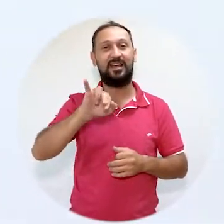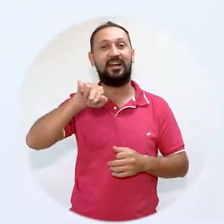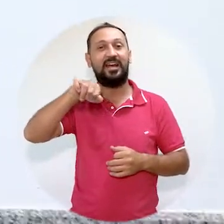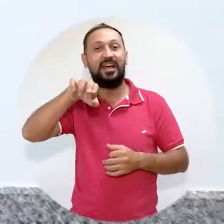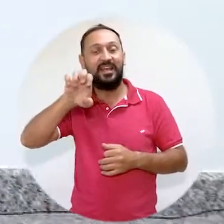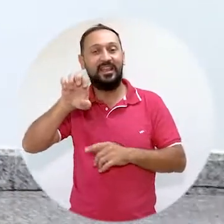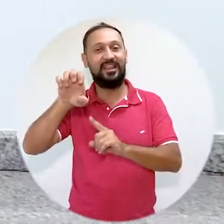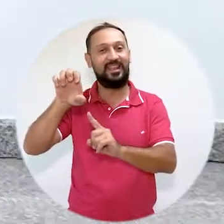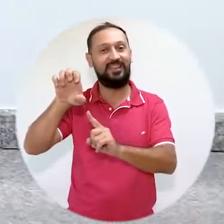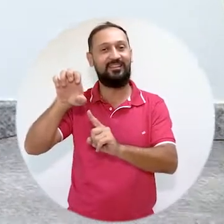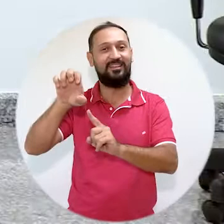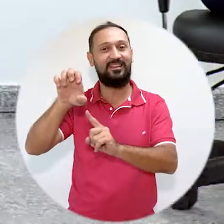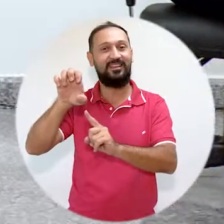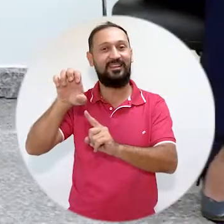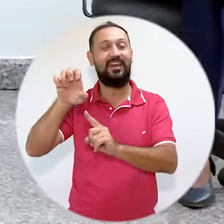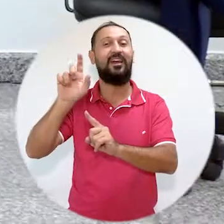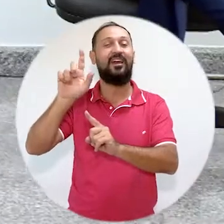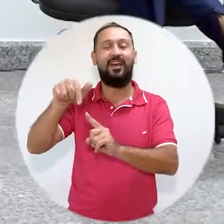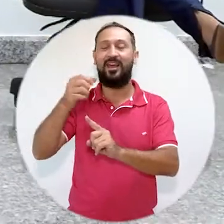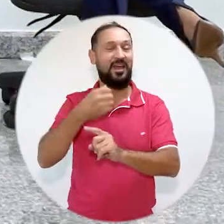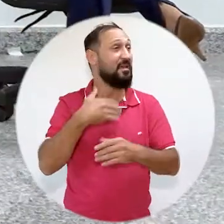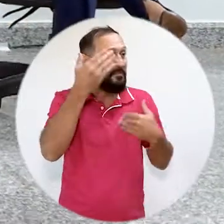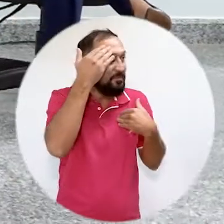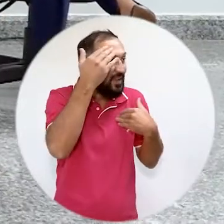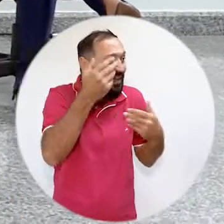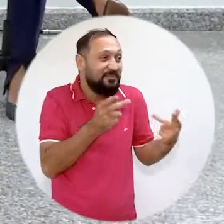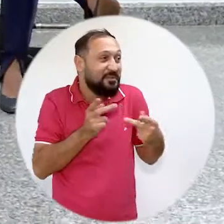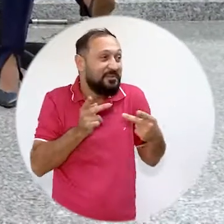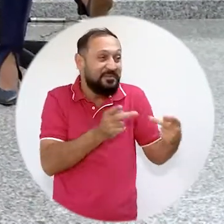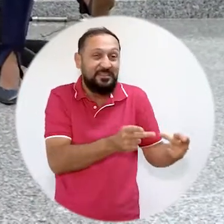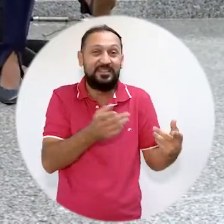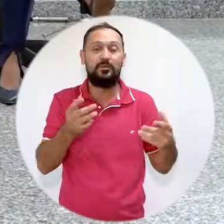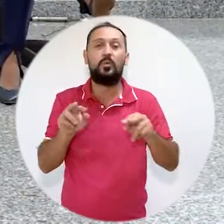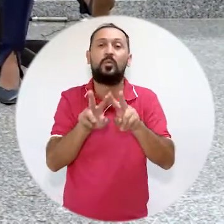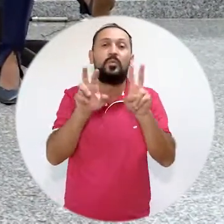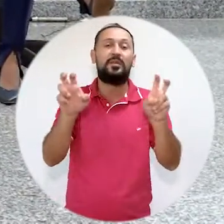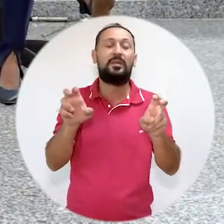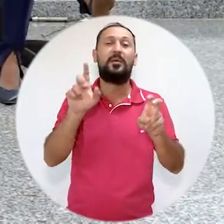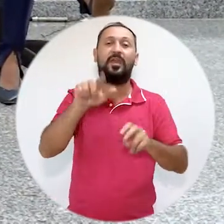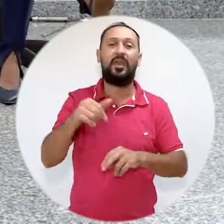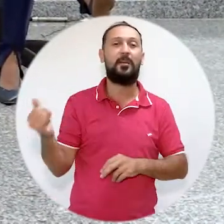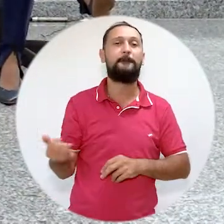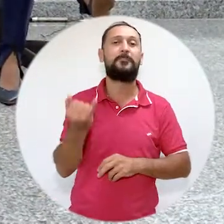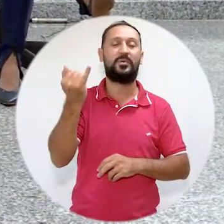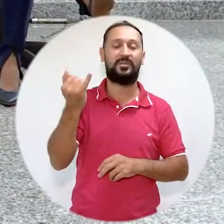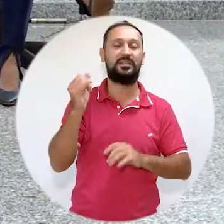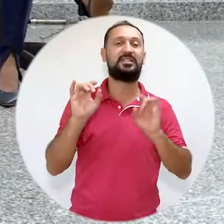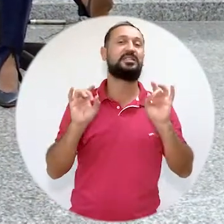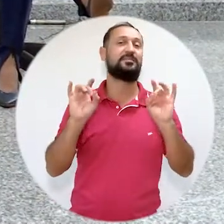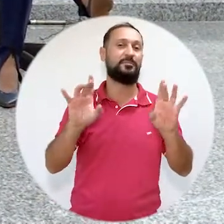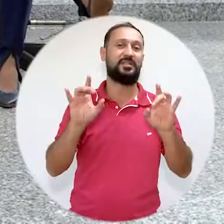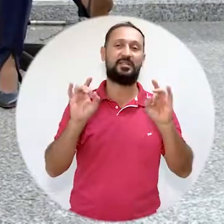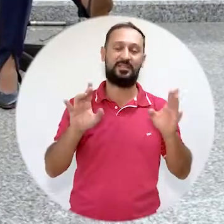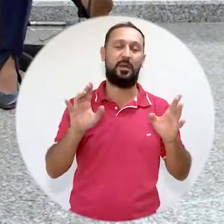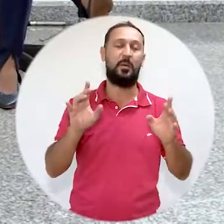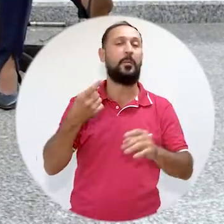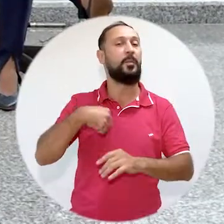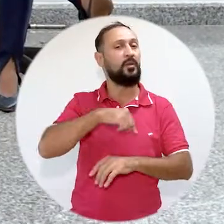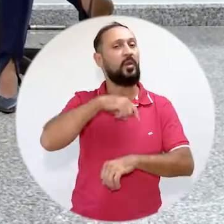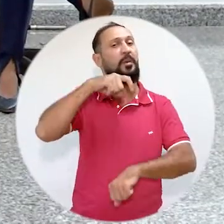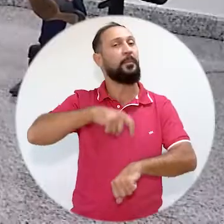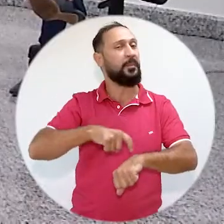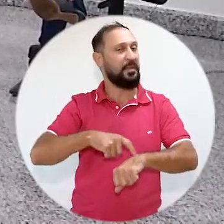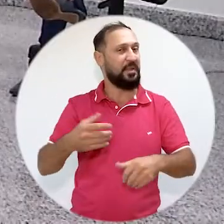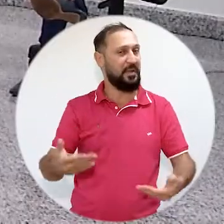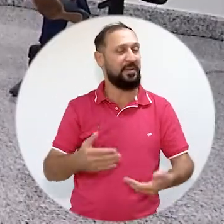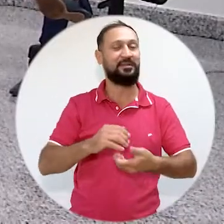Karine? Olá, tudo bem? Obrigada pelo convite. Eu que agradeço. Esse tema tão importante, tão especial, né, para a gente nesse